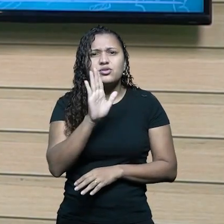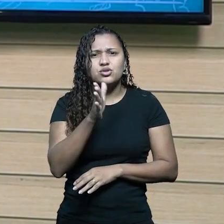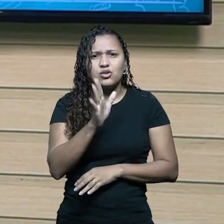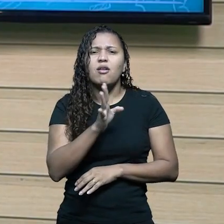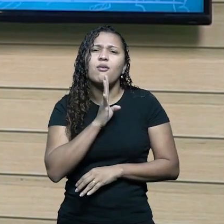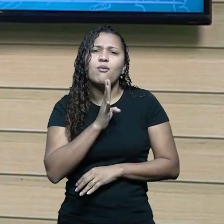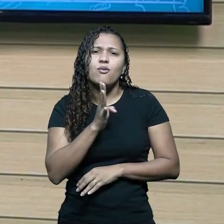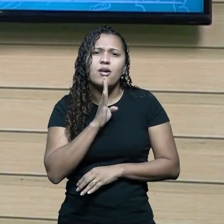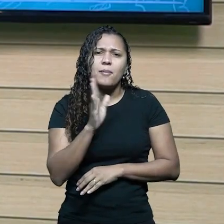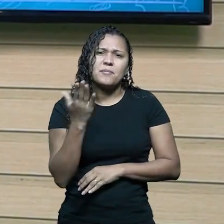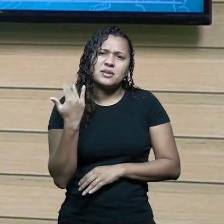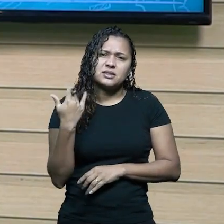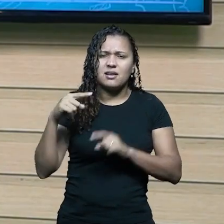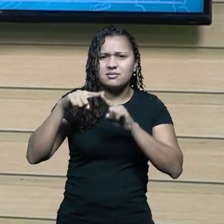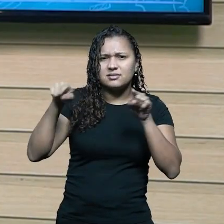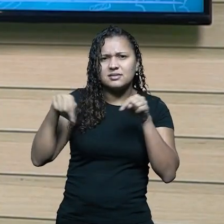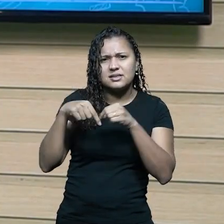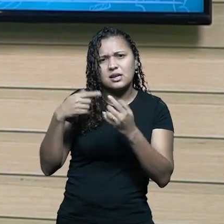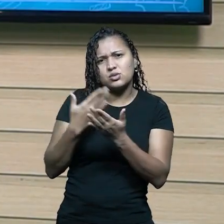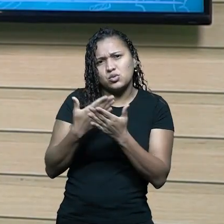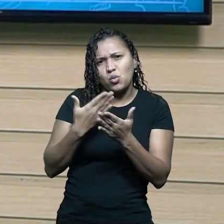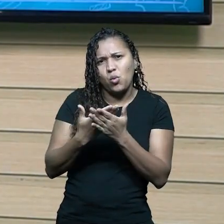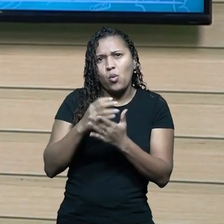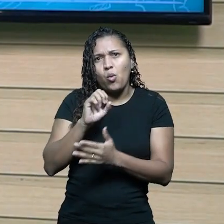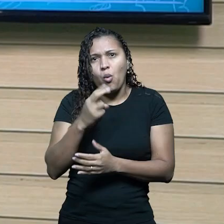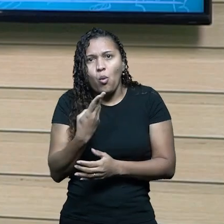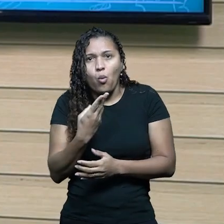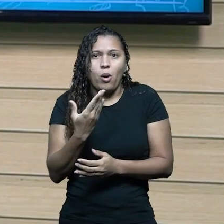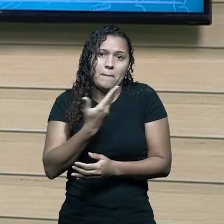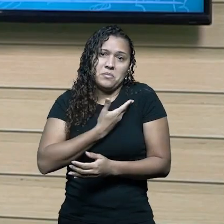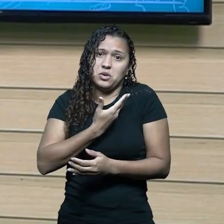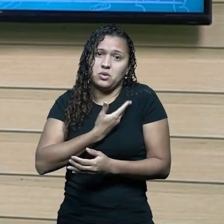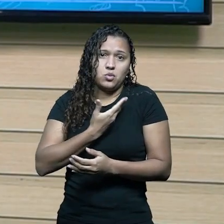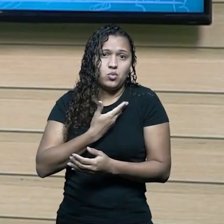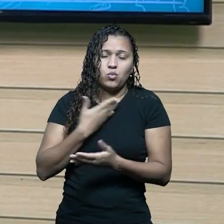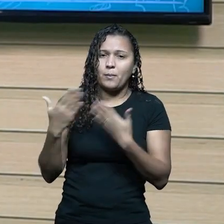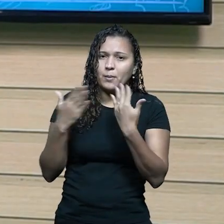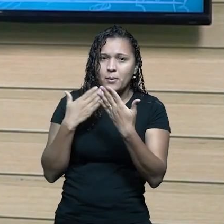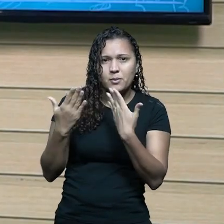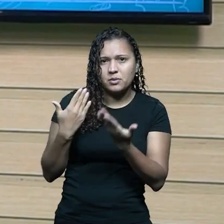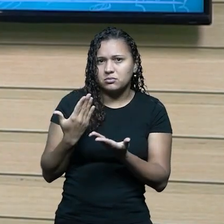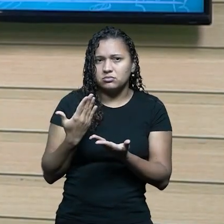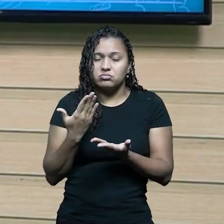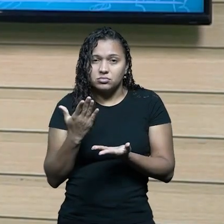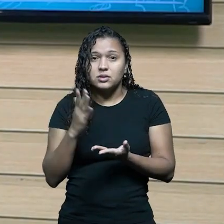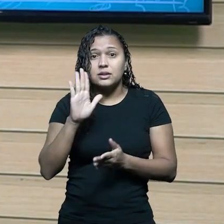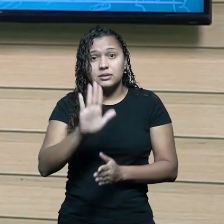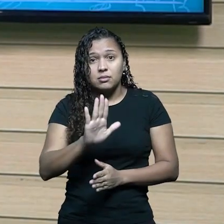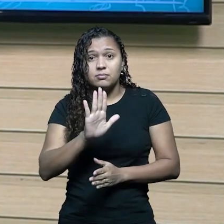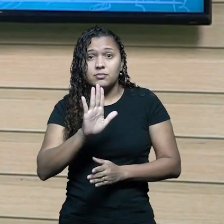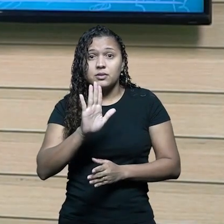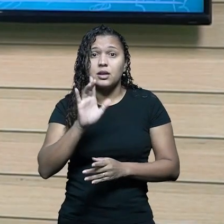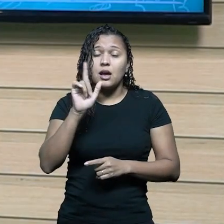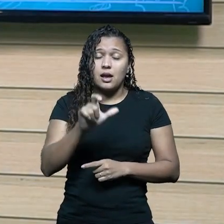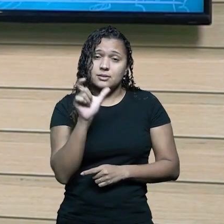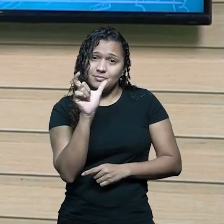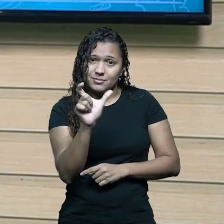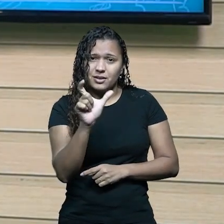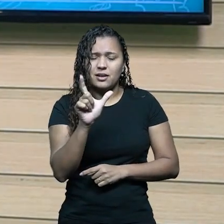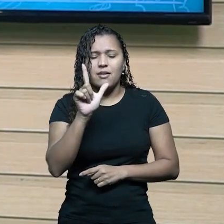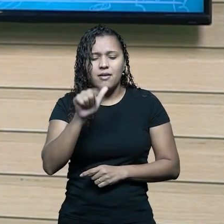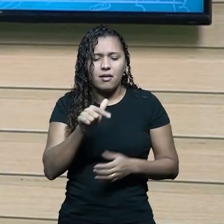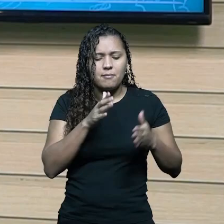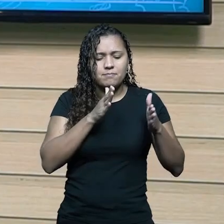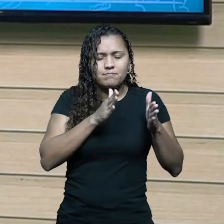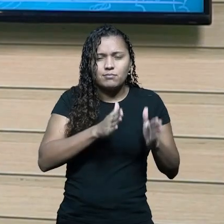ou alguém falando sobre o que é um fluxograma, mesmo que não tenha sido na escola. O fluxograma, ele é uma